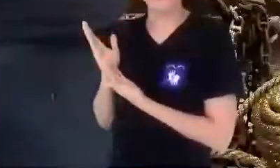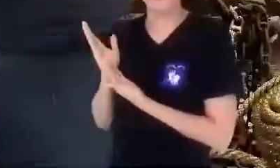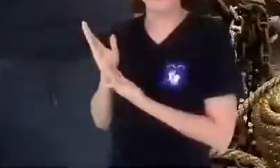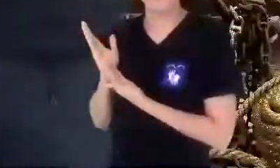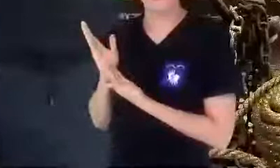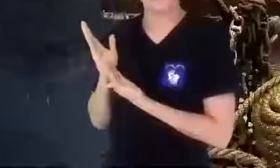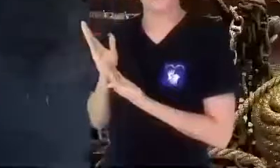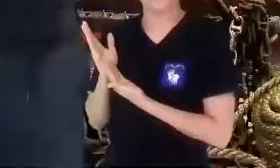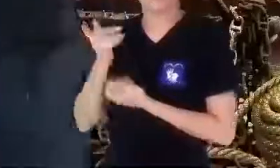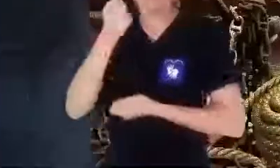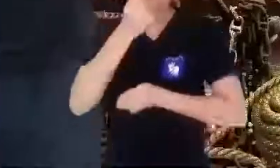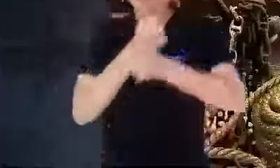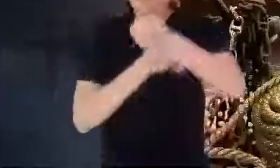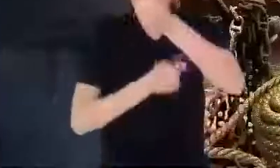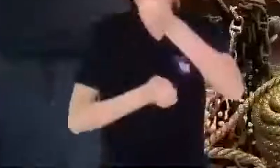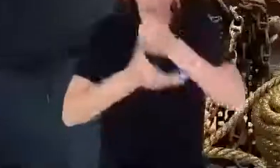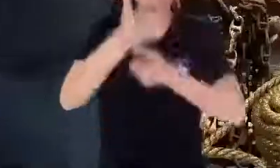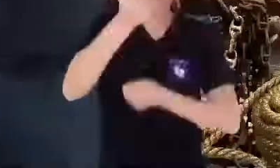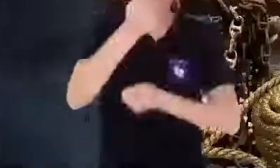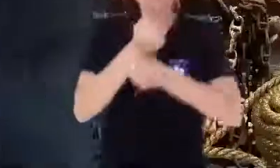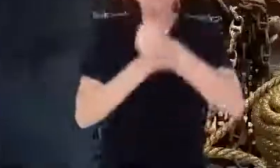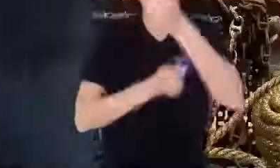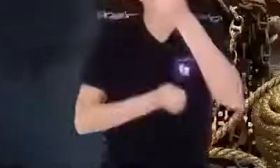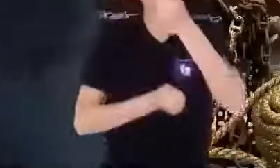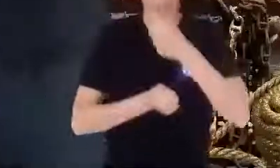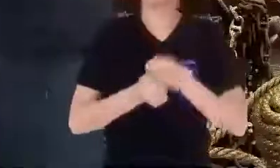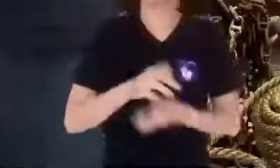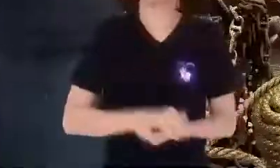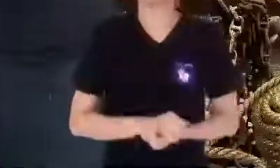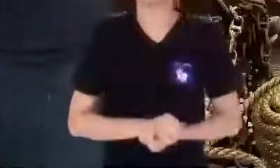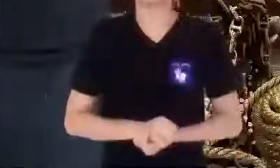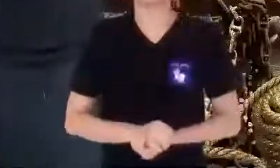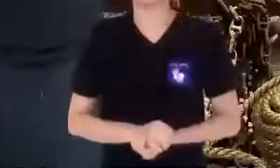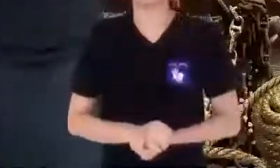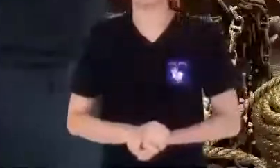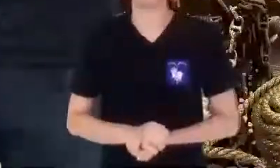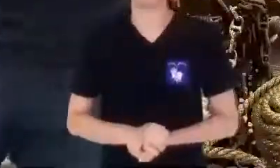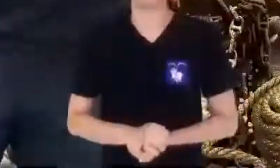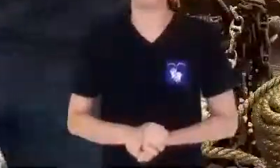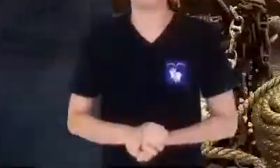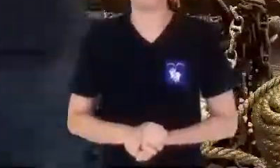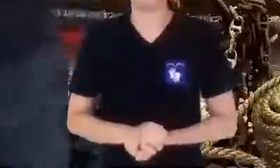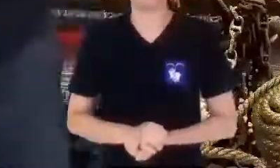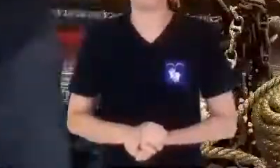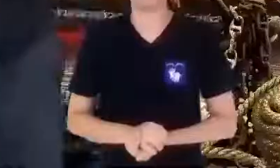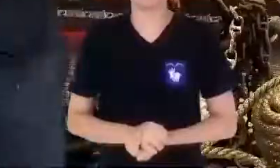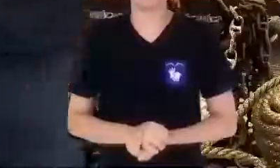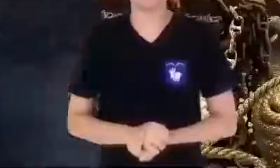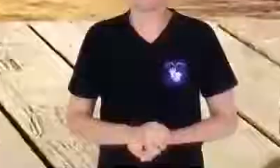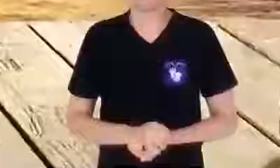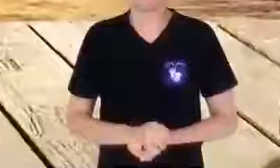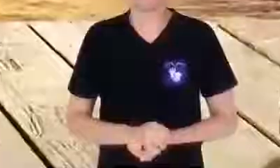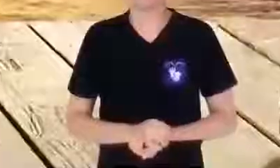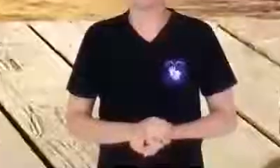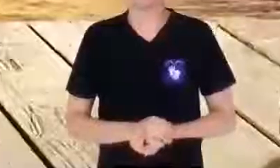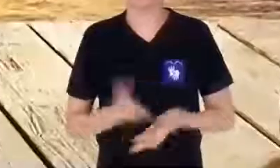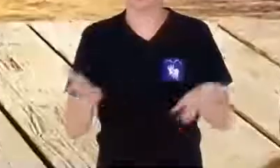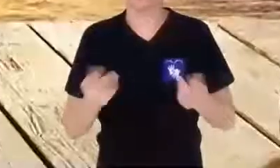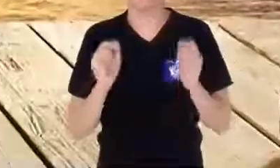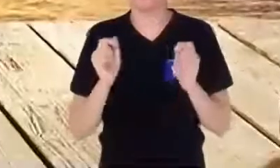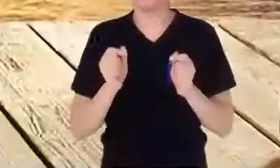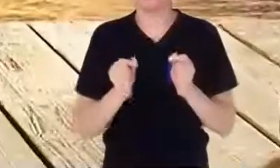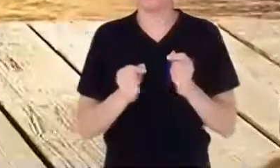de cima para baixo. Ah, tá. Puxa cima. A corda de cima para baixo. Agora você vai puxar a corda